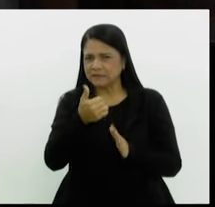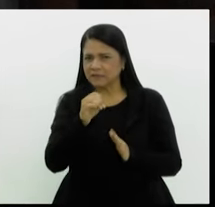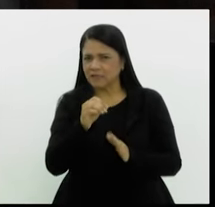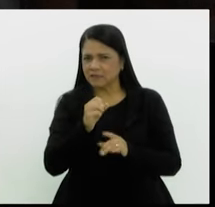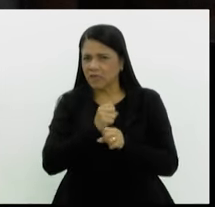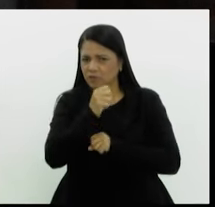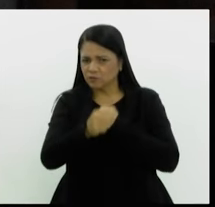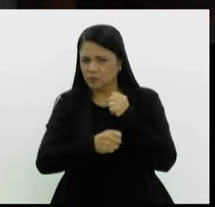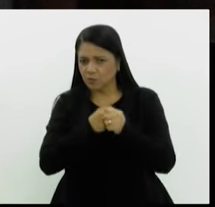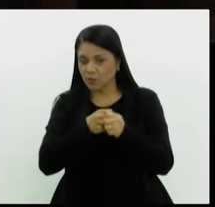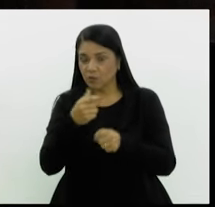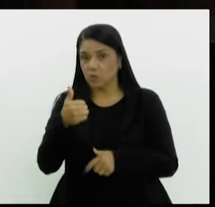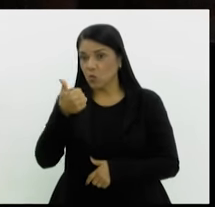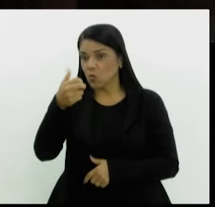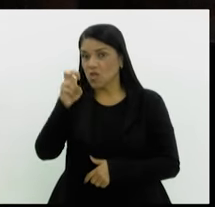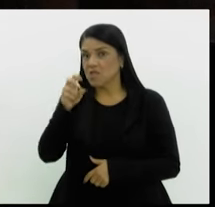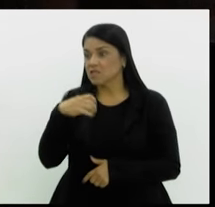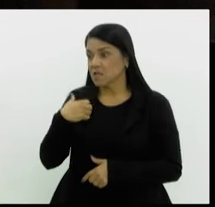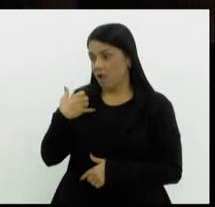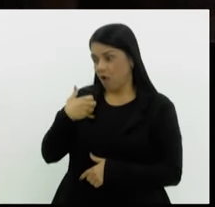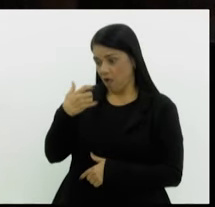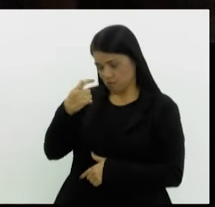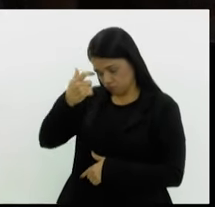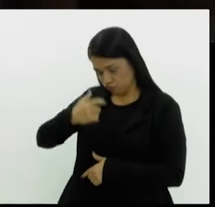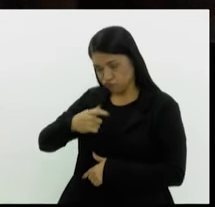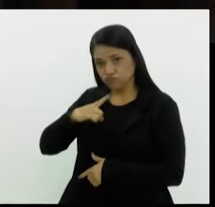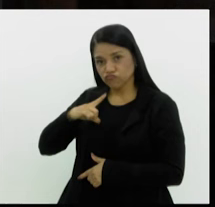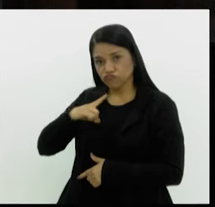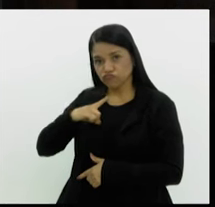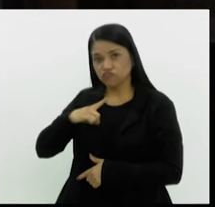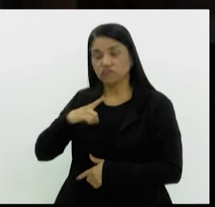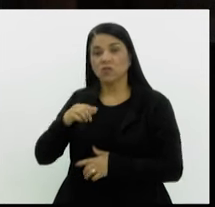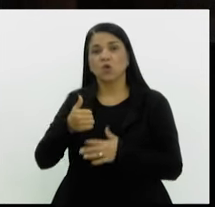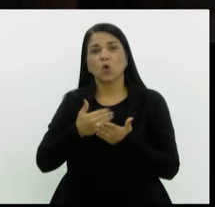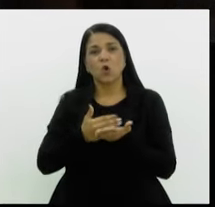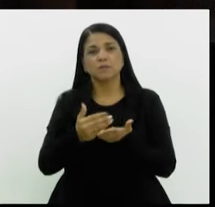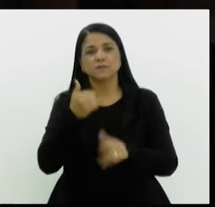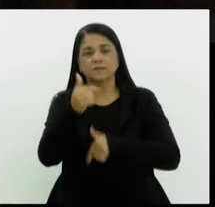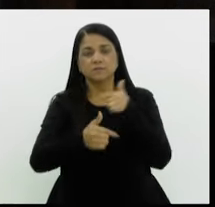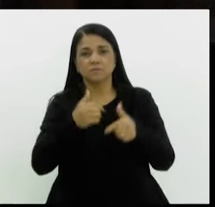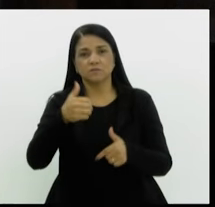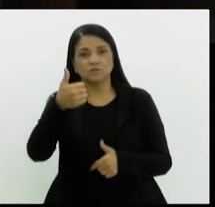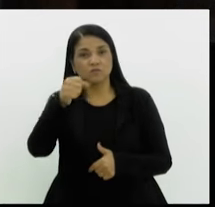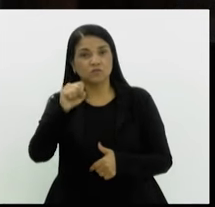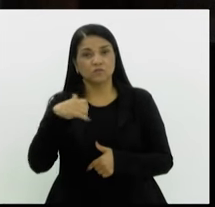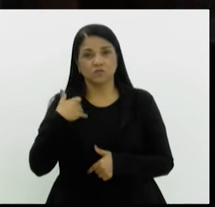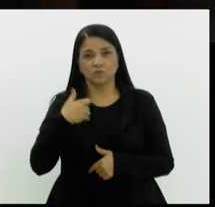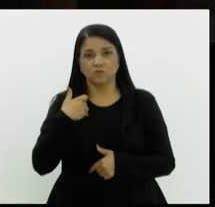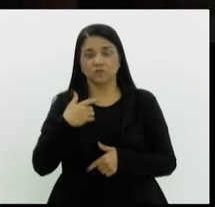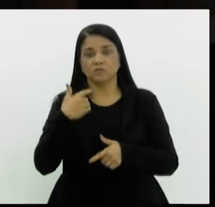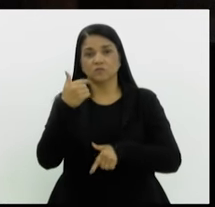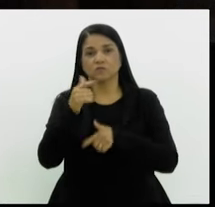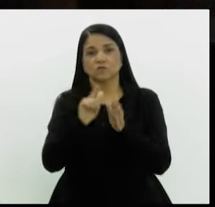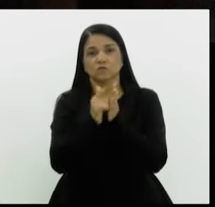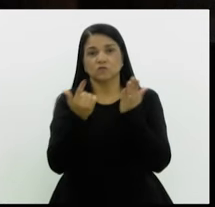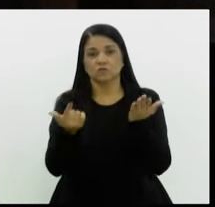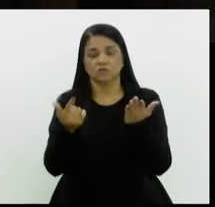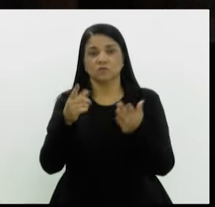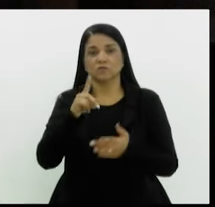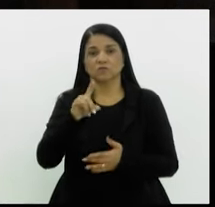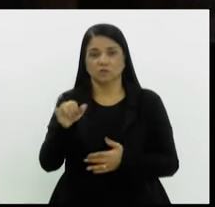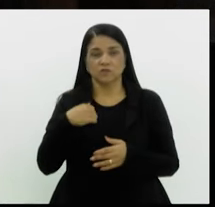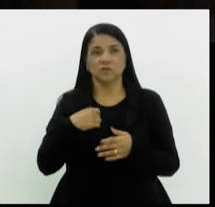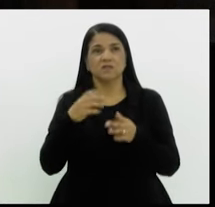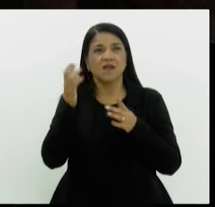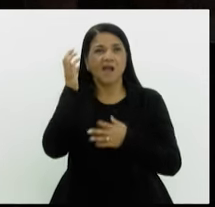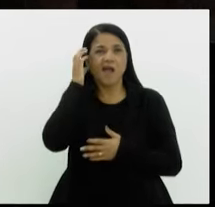anos e comecei a trabalhar aos 18 anos no jornal O Dia e A Notícia. Não, foi com 18 anos. Na Rádio Nacional eu